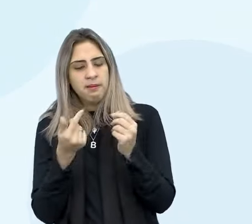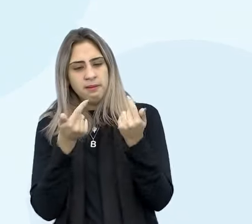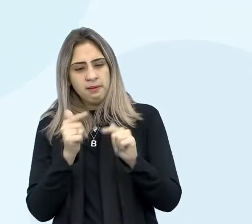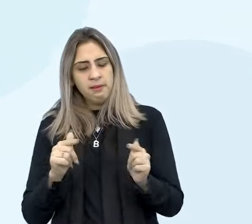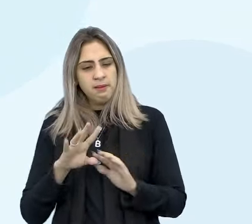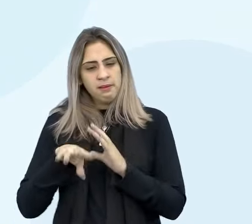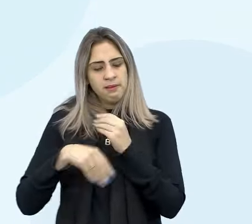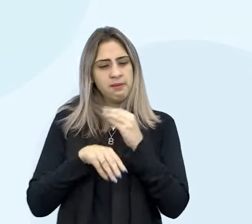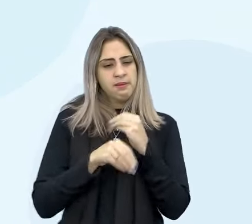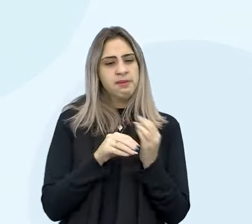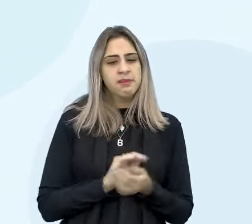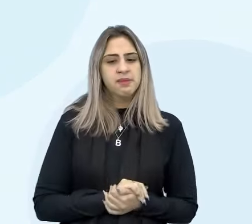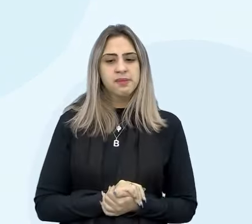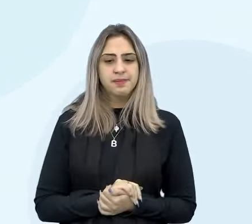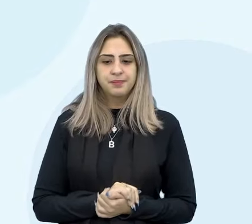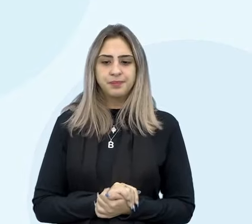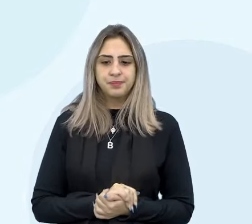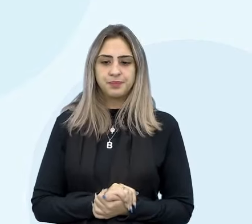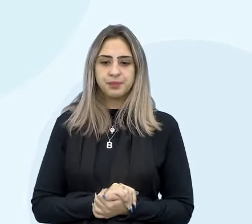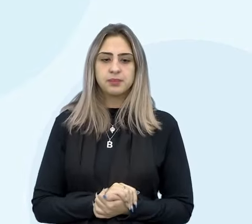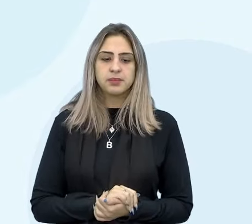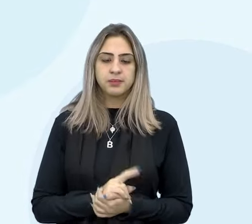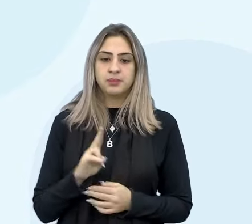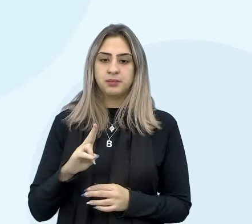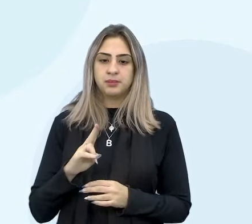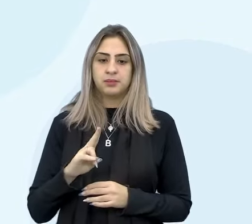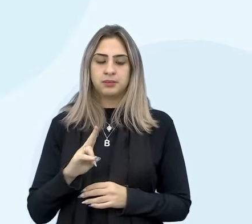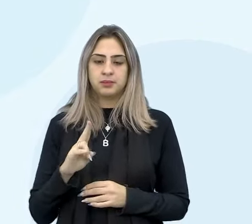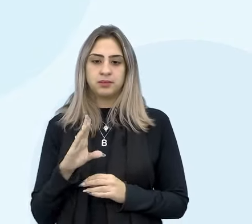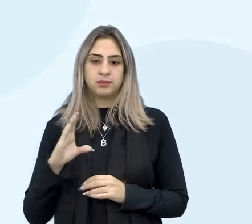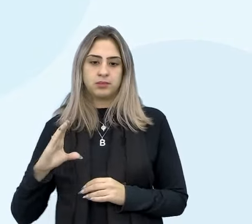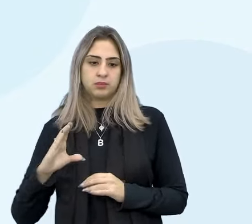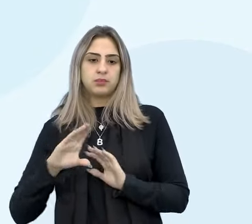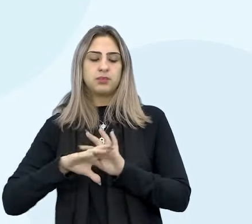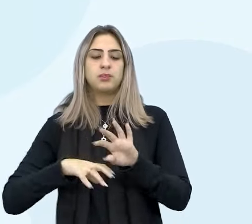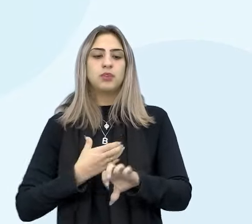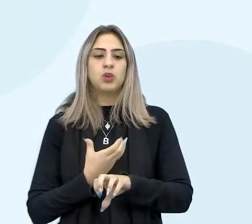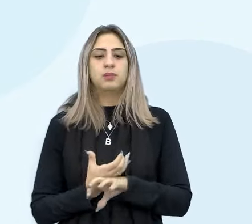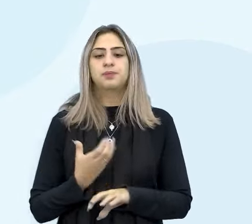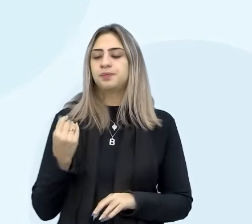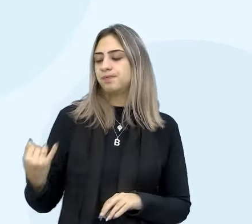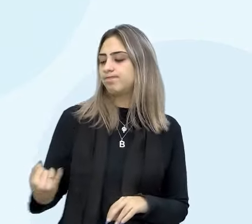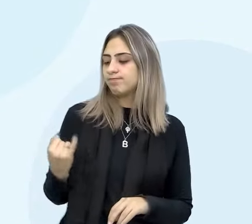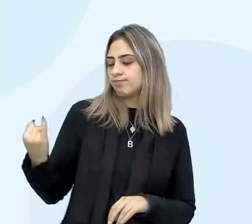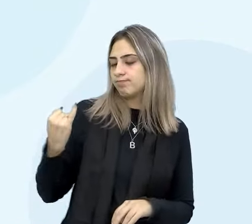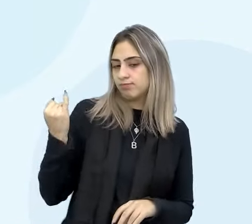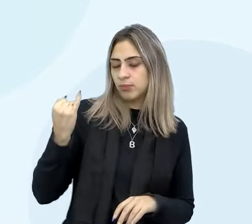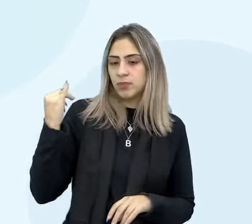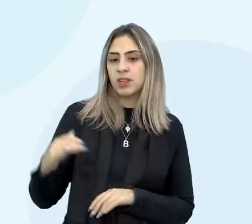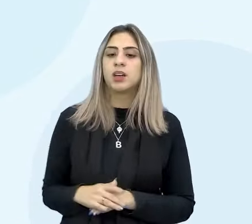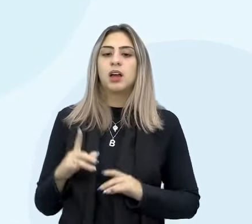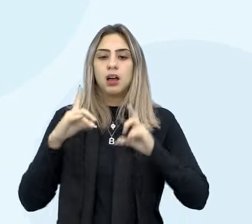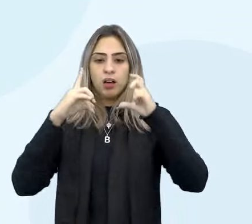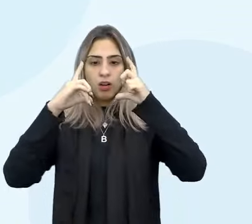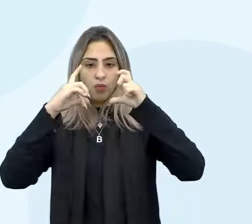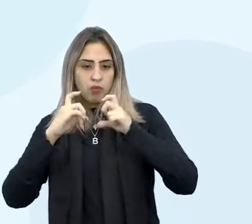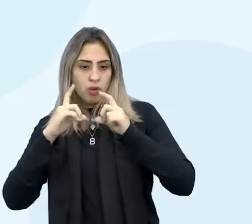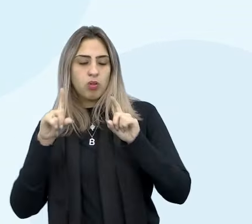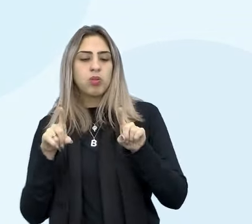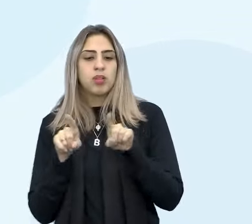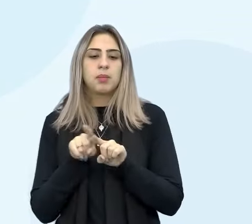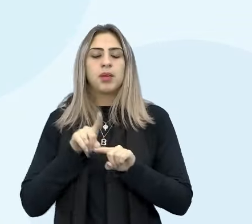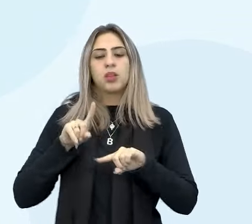componentes, né, desta unidade curricular, muito importante. Aí a foto, né,